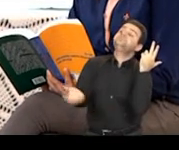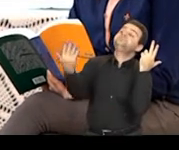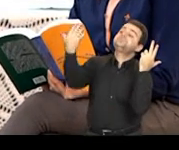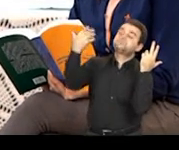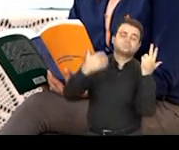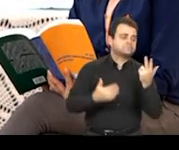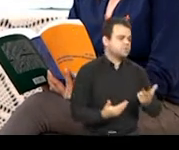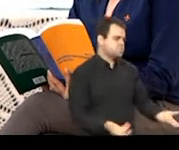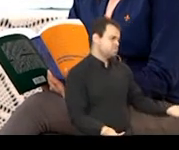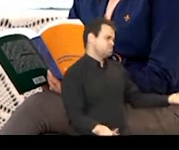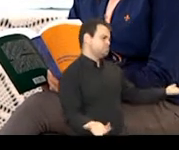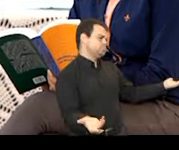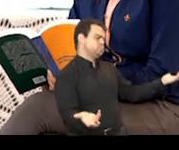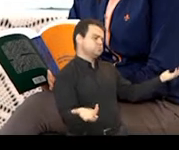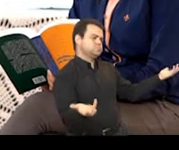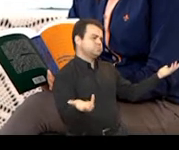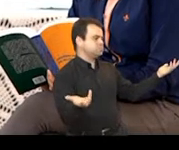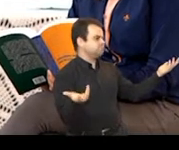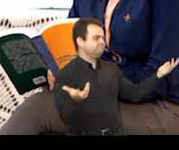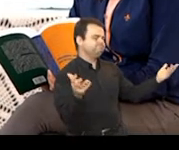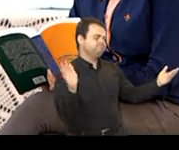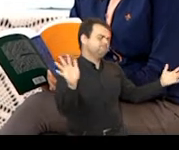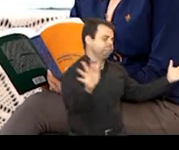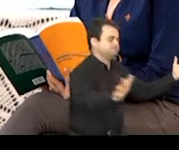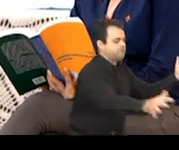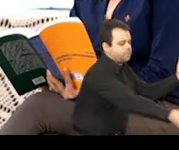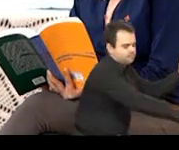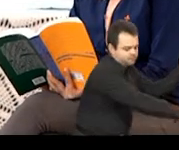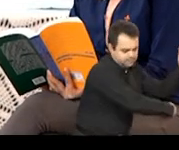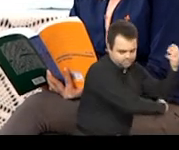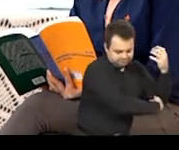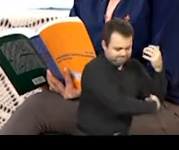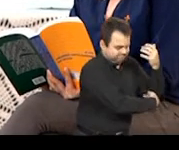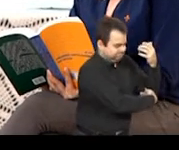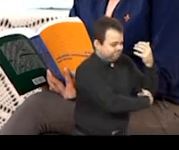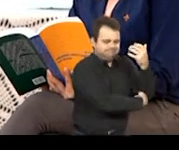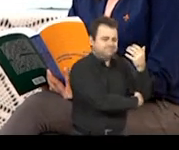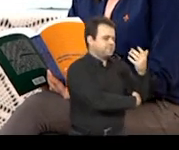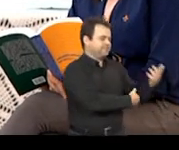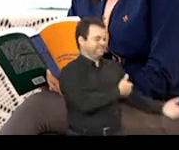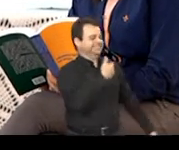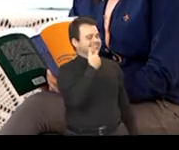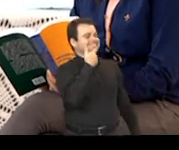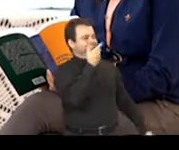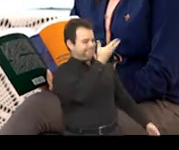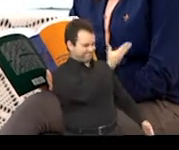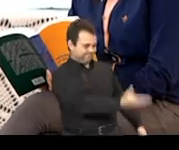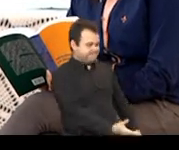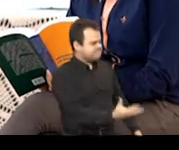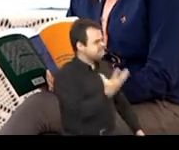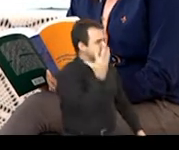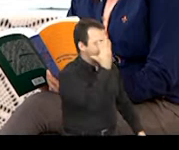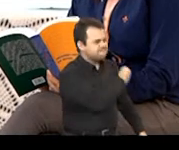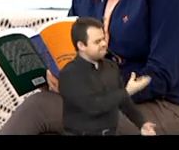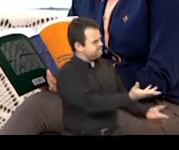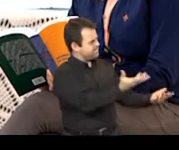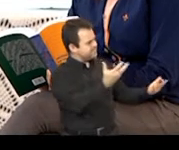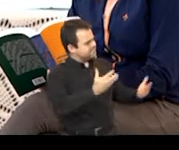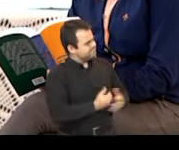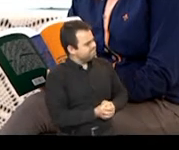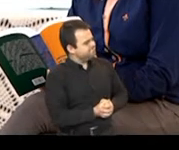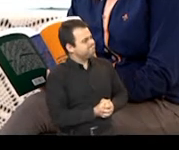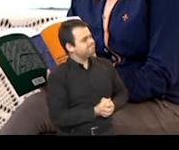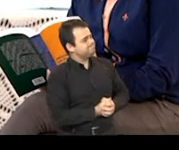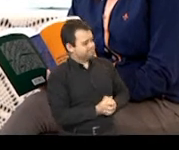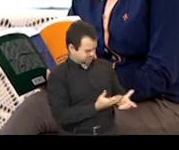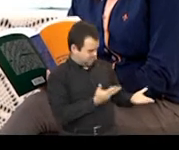Ah, Raquel. E ele tomou-a pelo braço, rindo. Você está uma coisa de linda. E